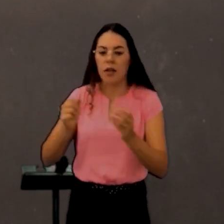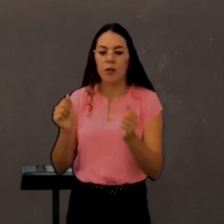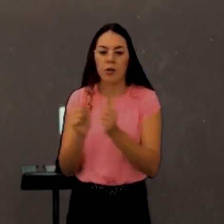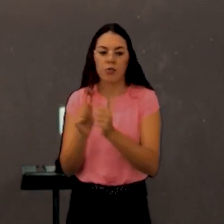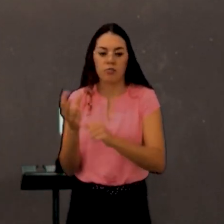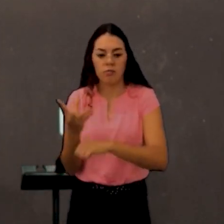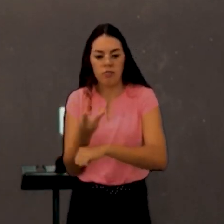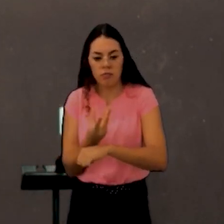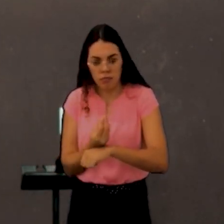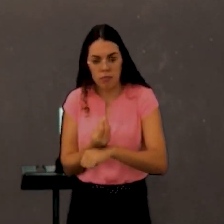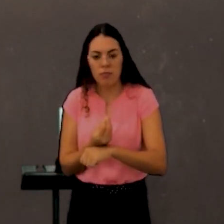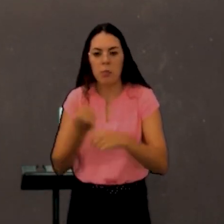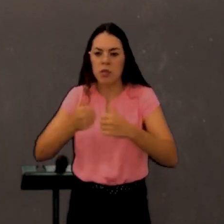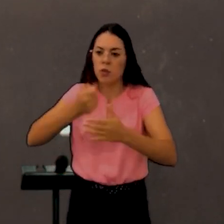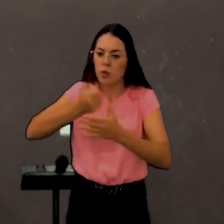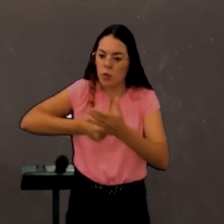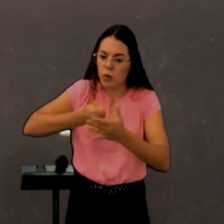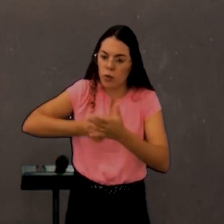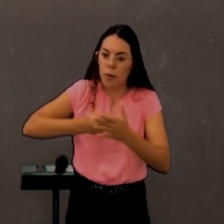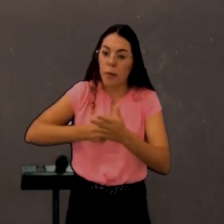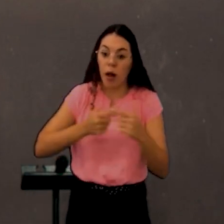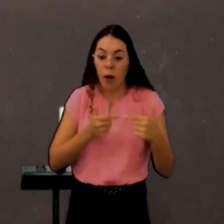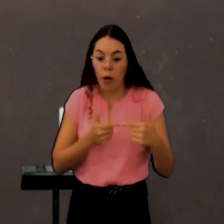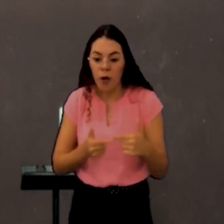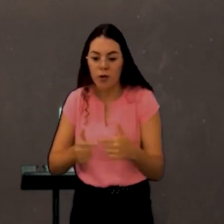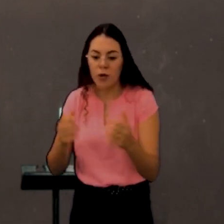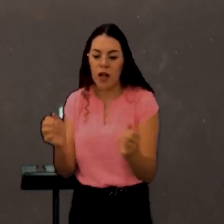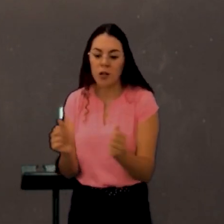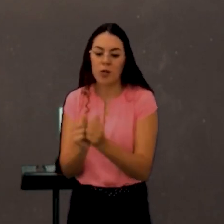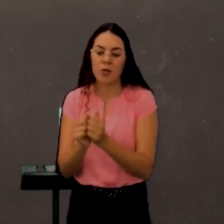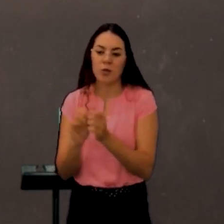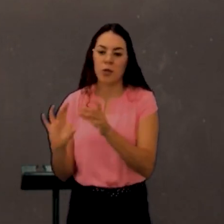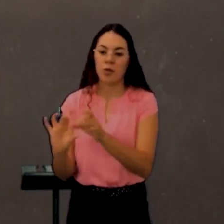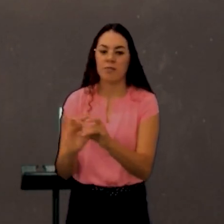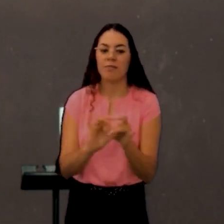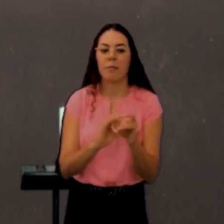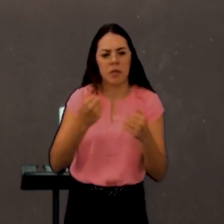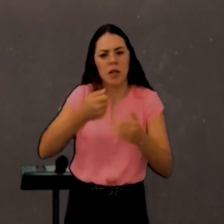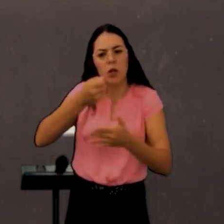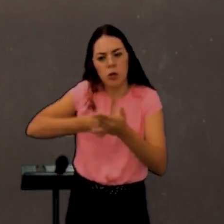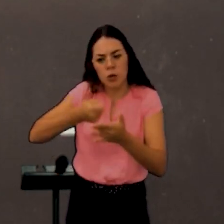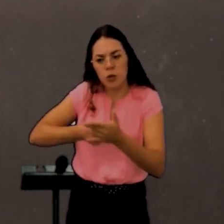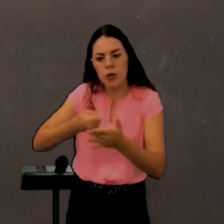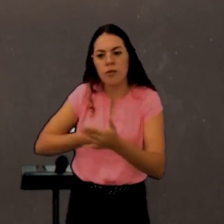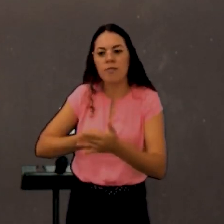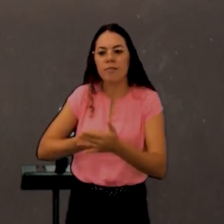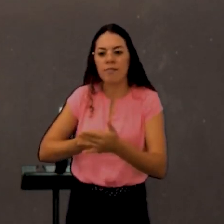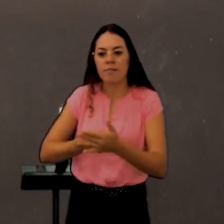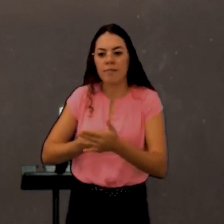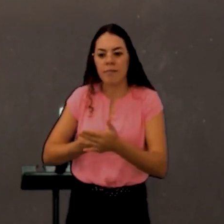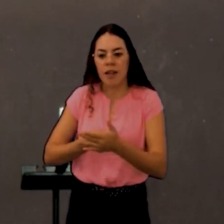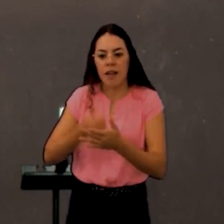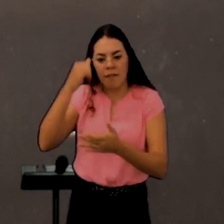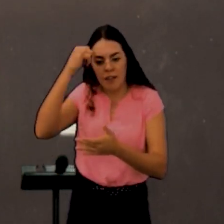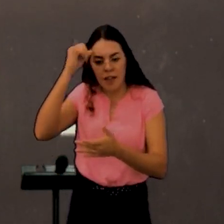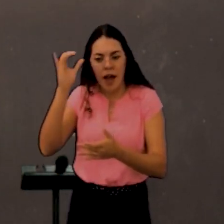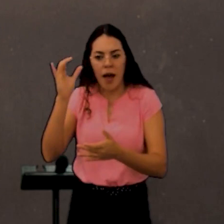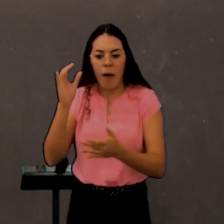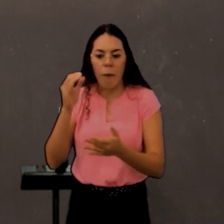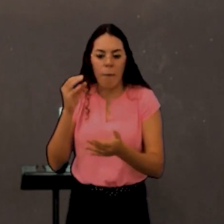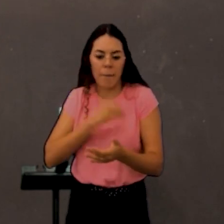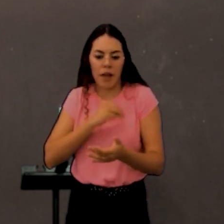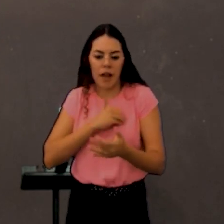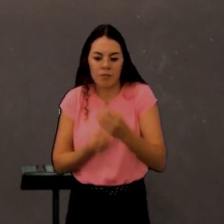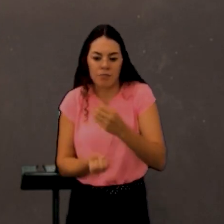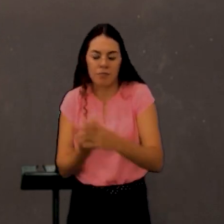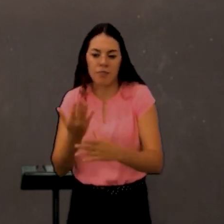Nós devemos lutar para nos unirmos. Nós devemos lutar contra aquilo que nos tira a unidade, para que o mundo